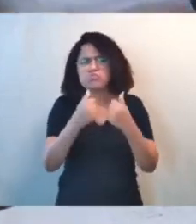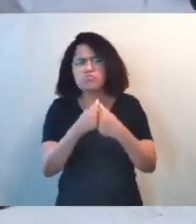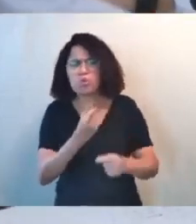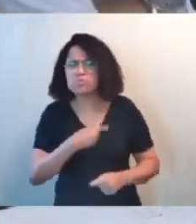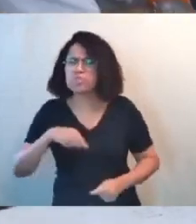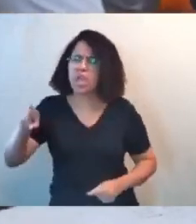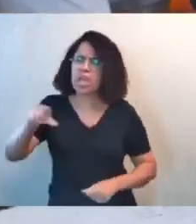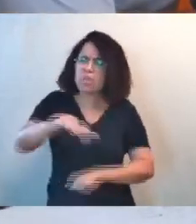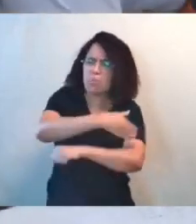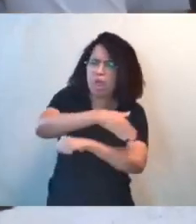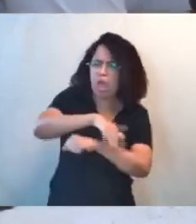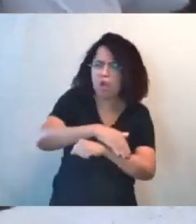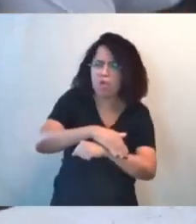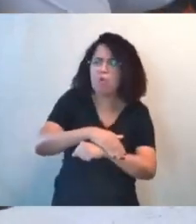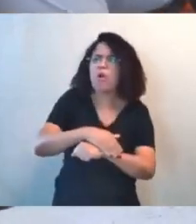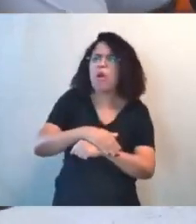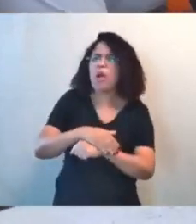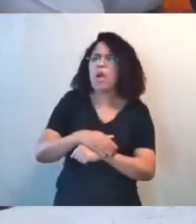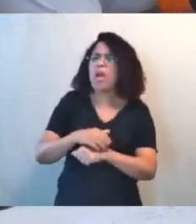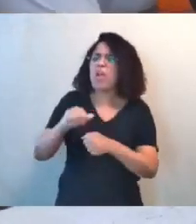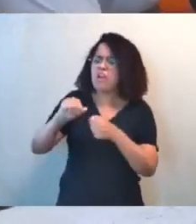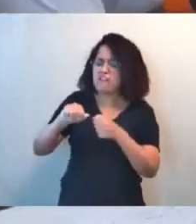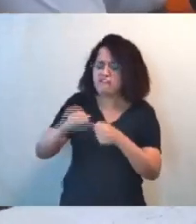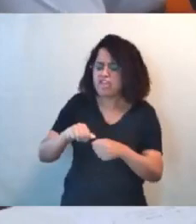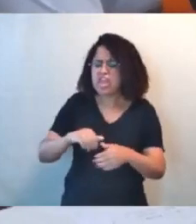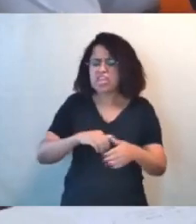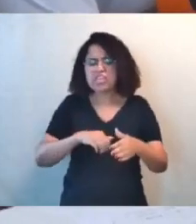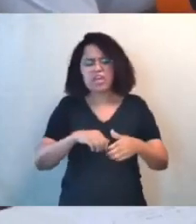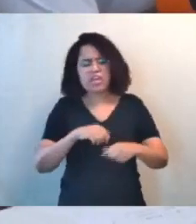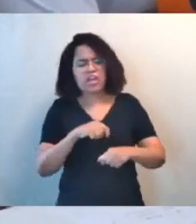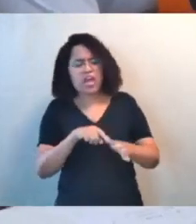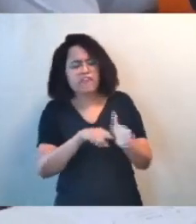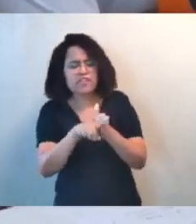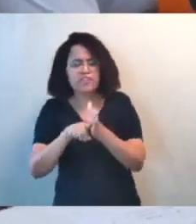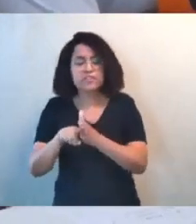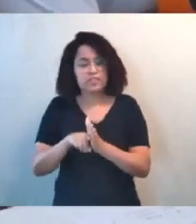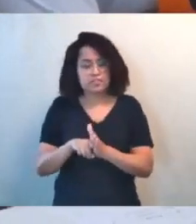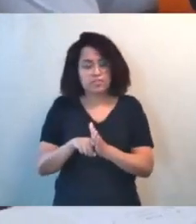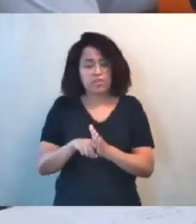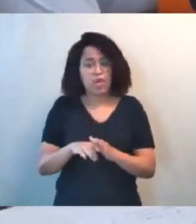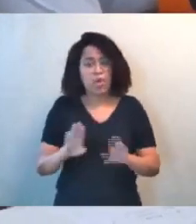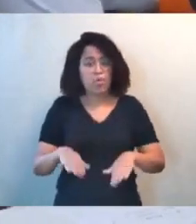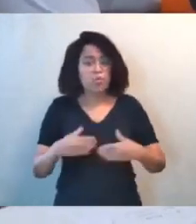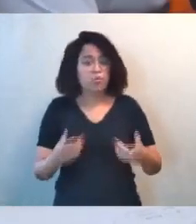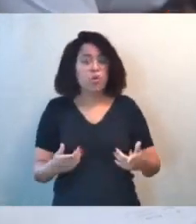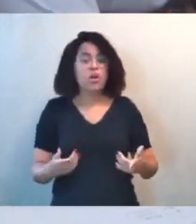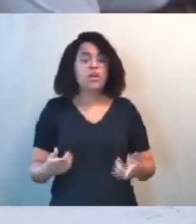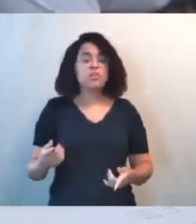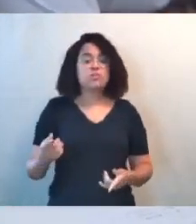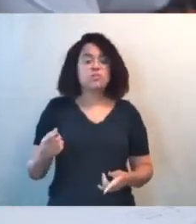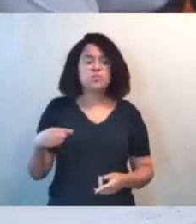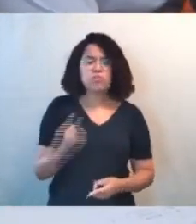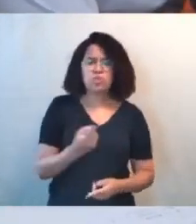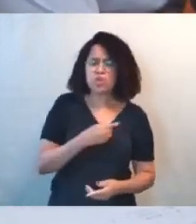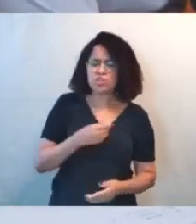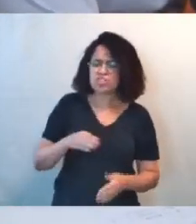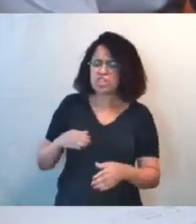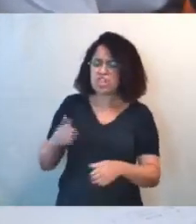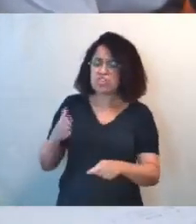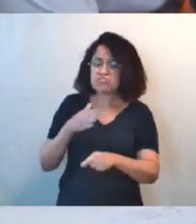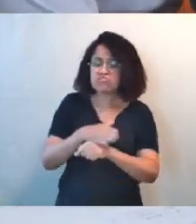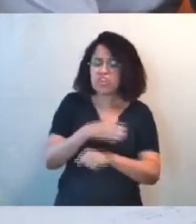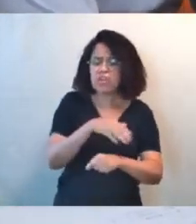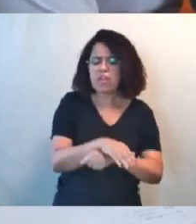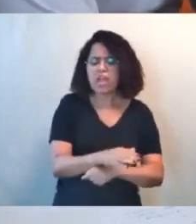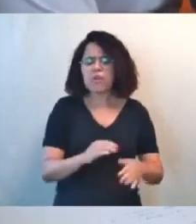fiscalização. Quando eu estive na empresa, gente, a gente nem pôde olhar os ônibus direito. Não, os ônibus com problema não estavam lá, não, Braulio, não